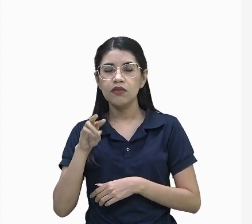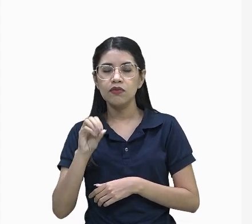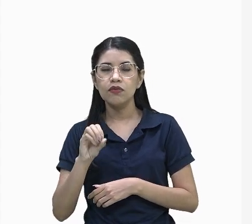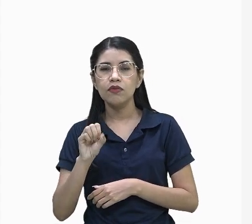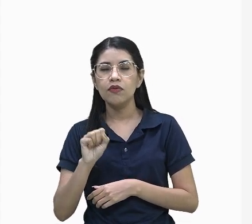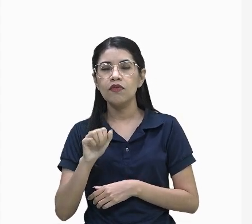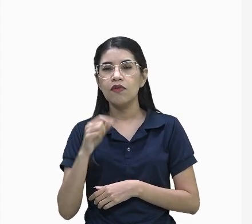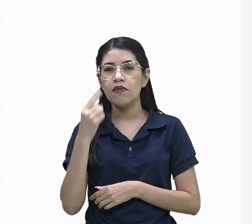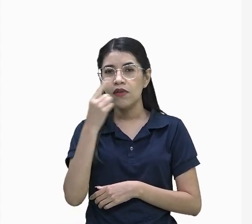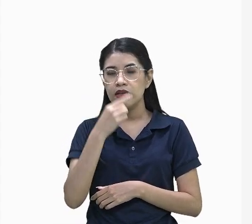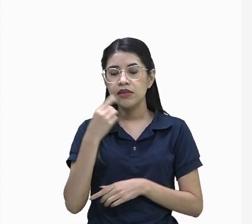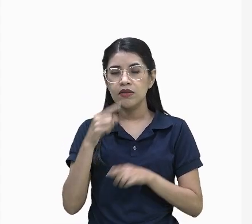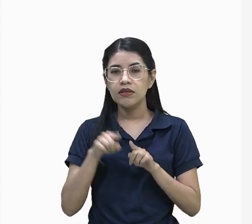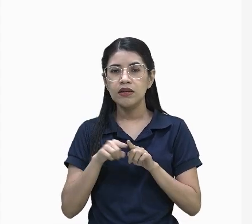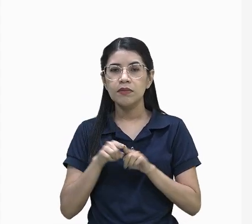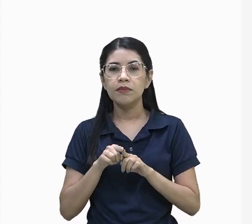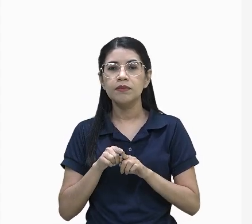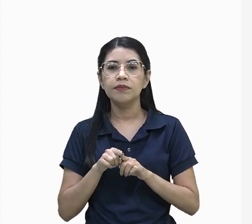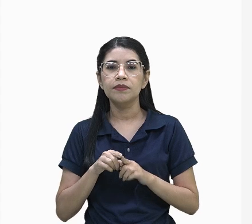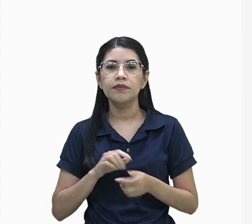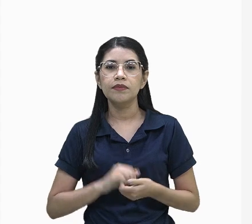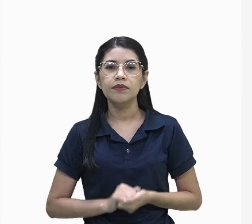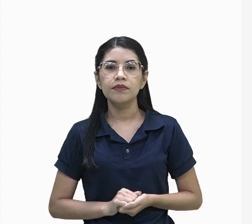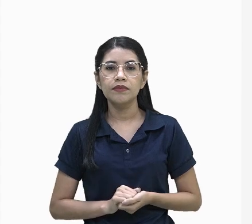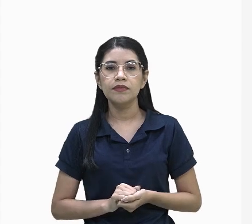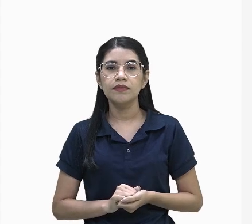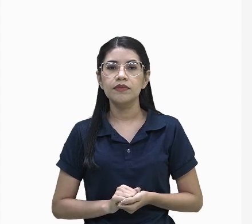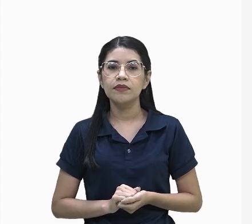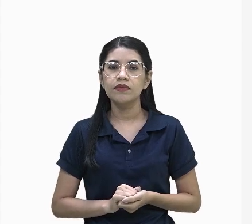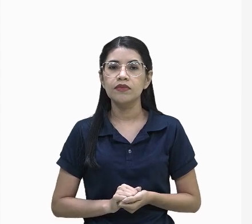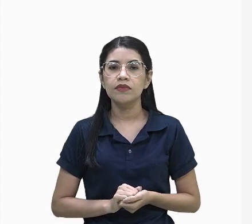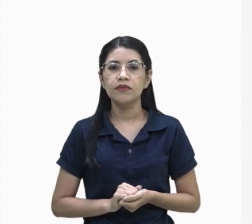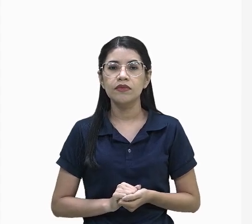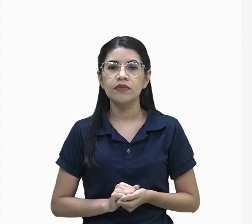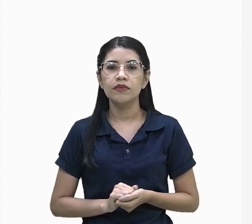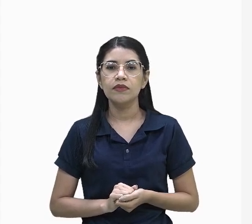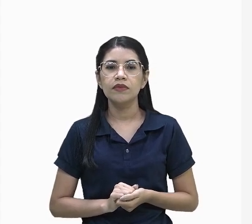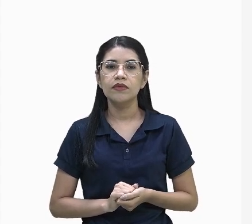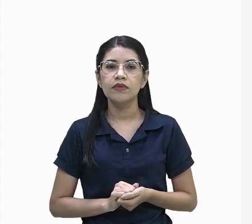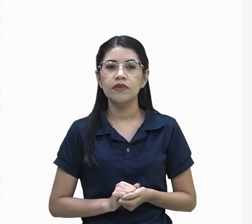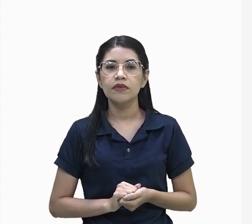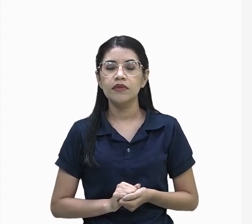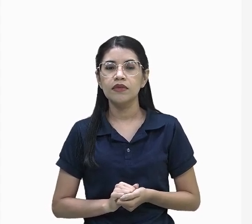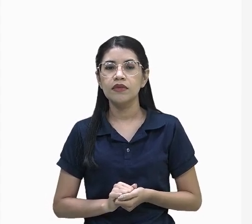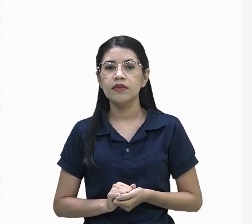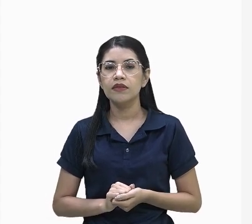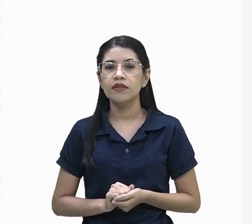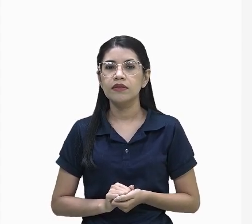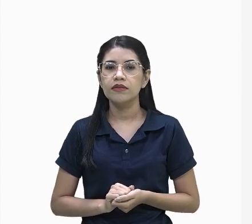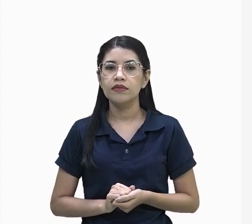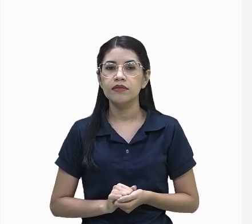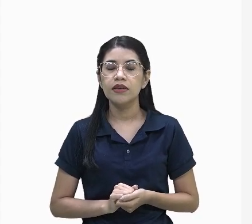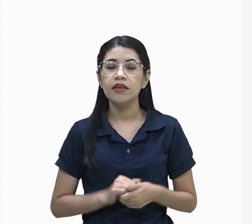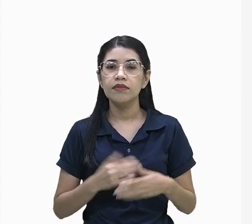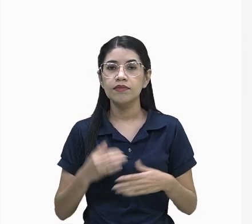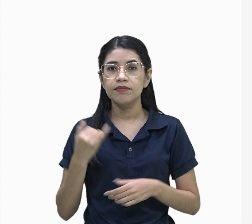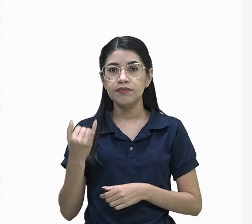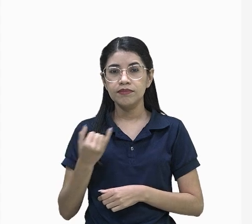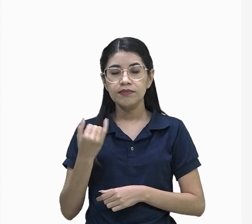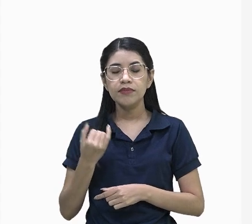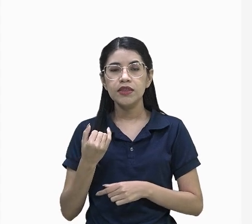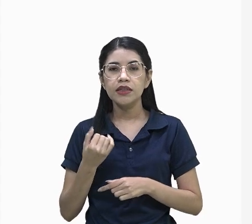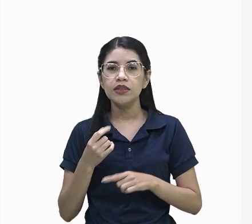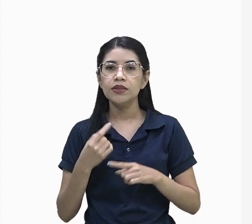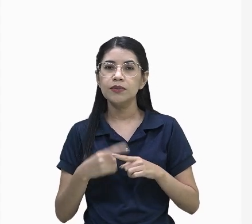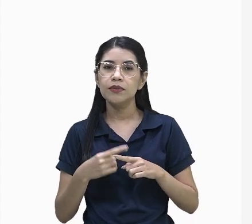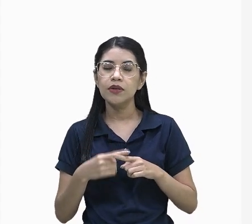facial, glossofaríngeo e vago ao córtex gustativo. A importância aí